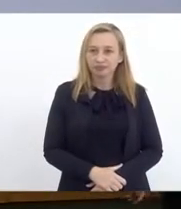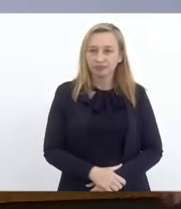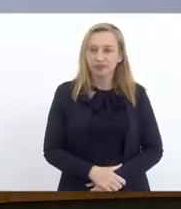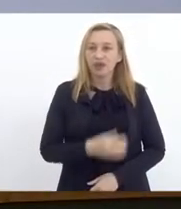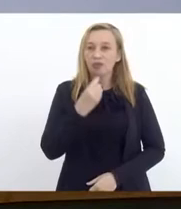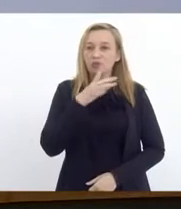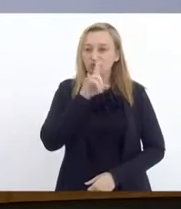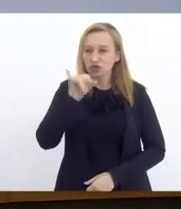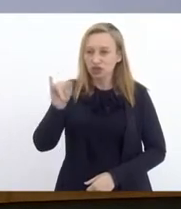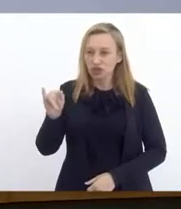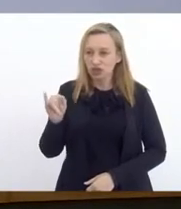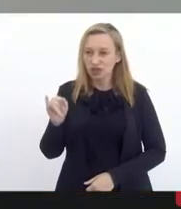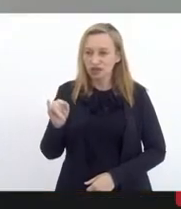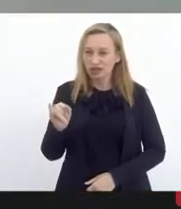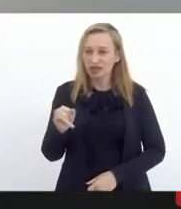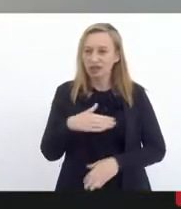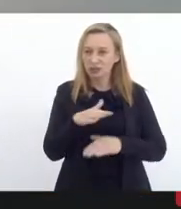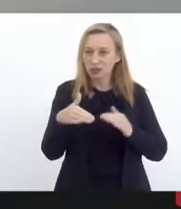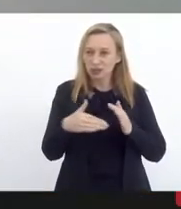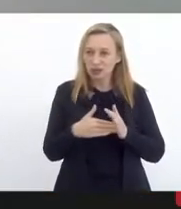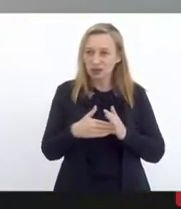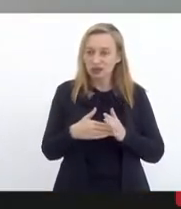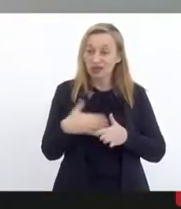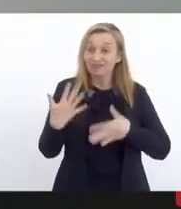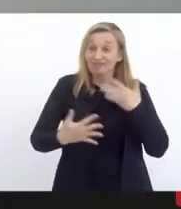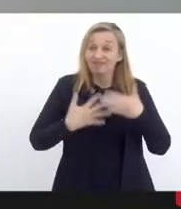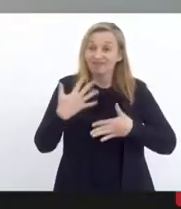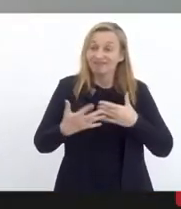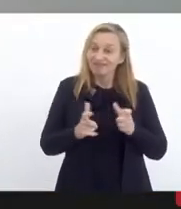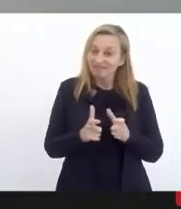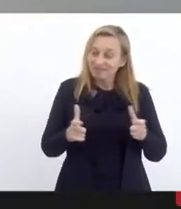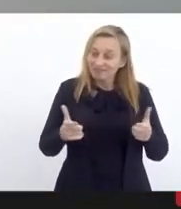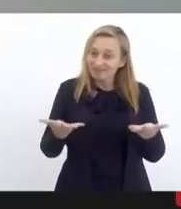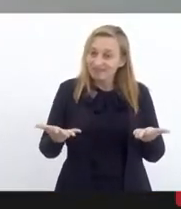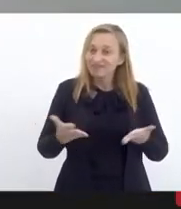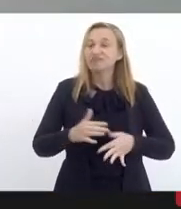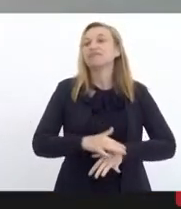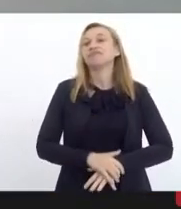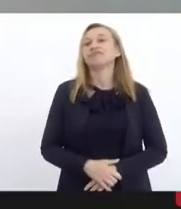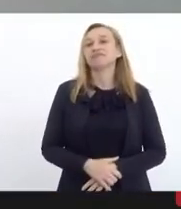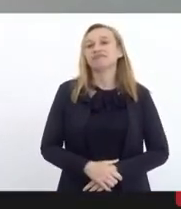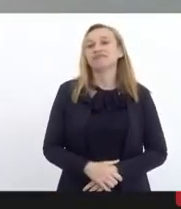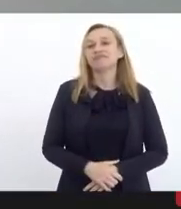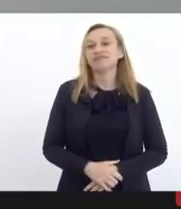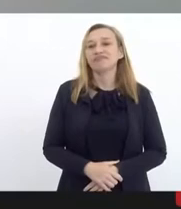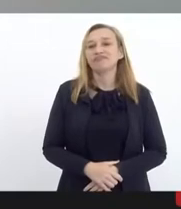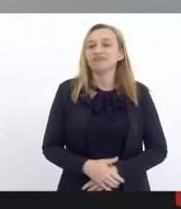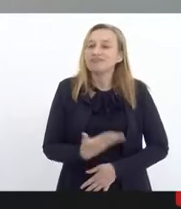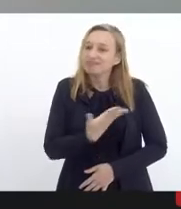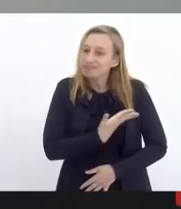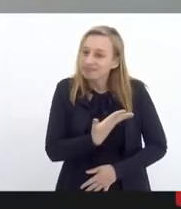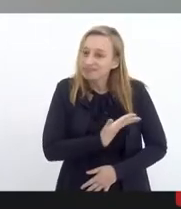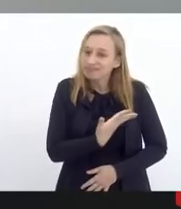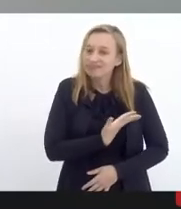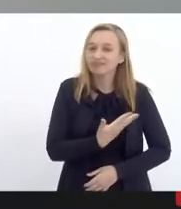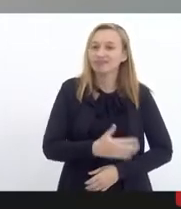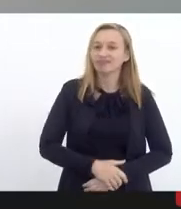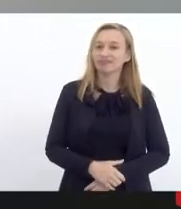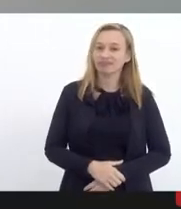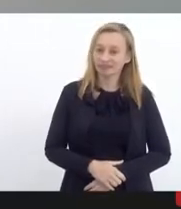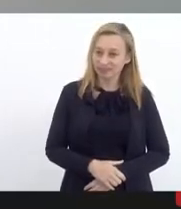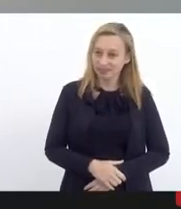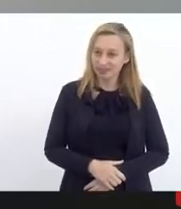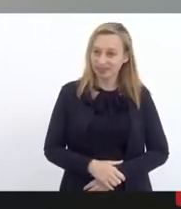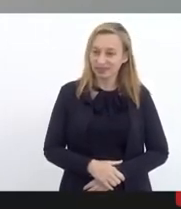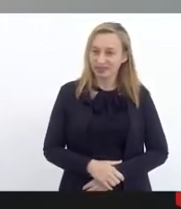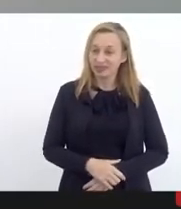Bom dia a todos. Prazer muito grande ao meu amigo